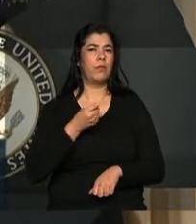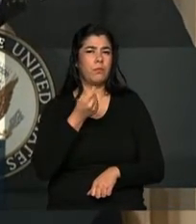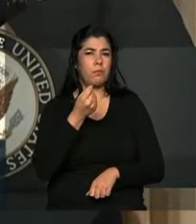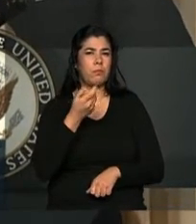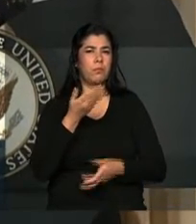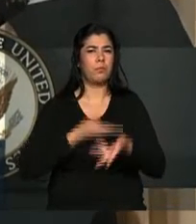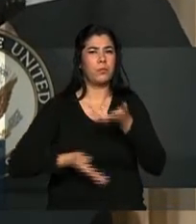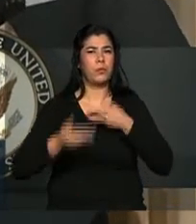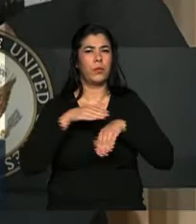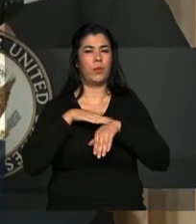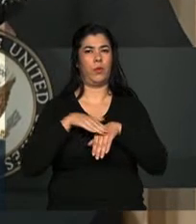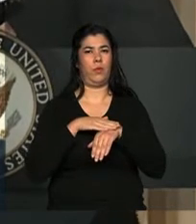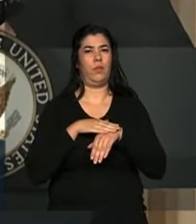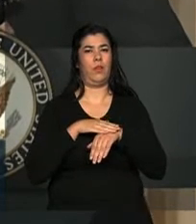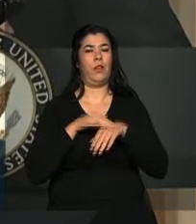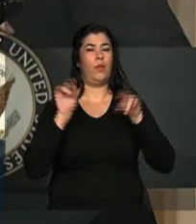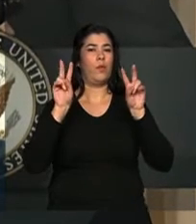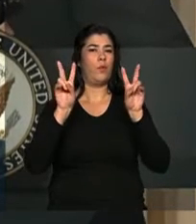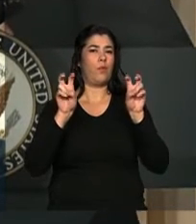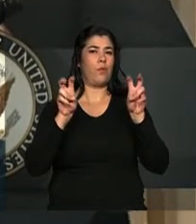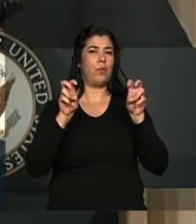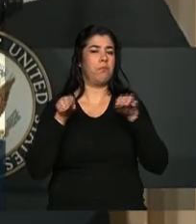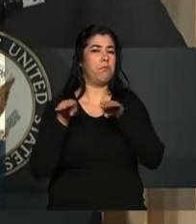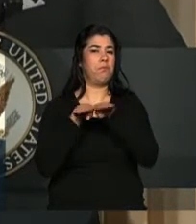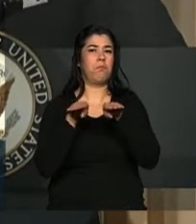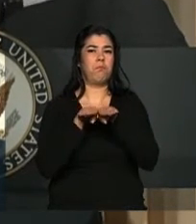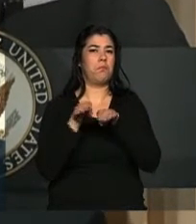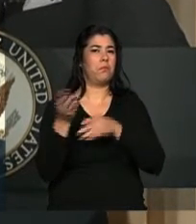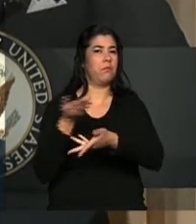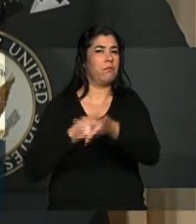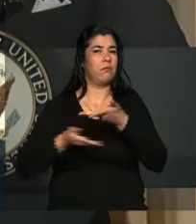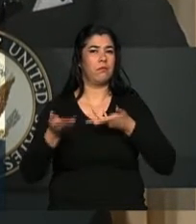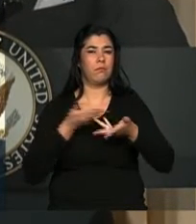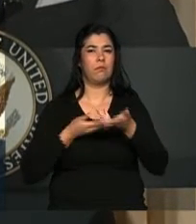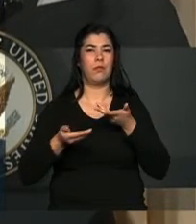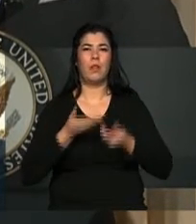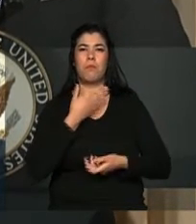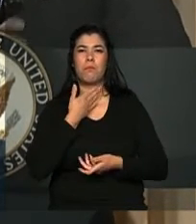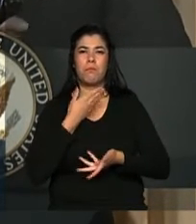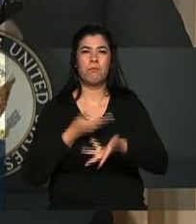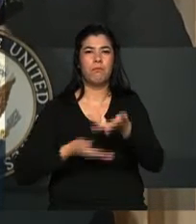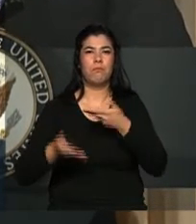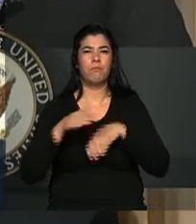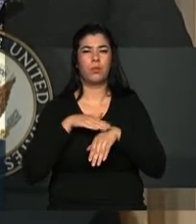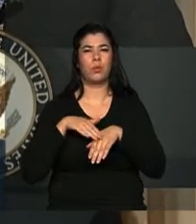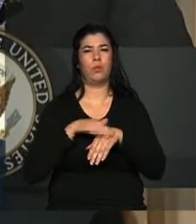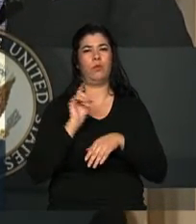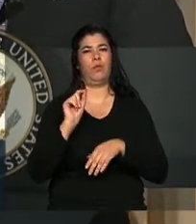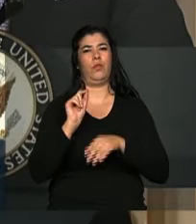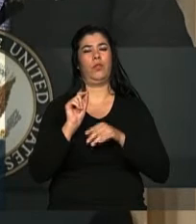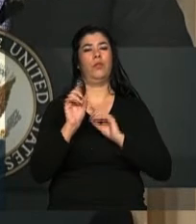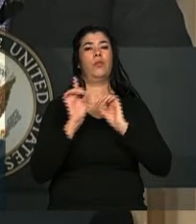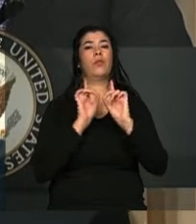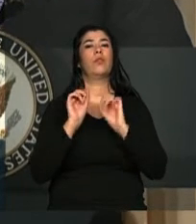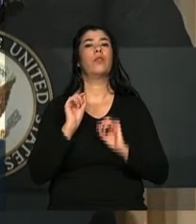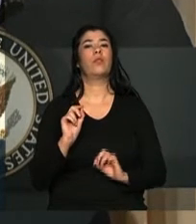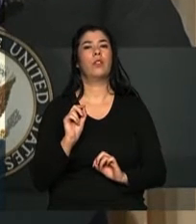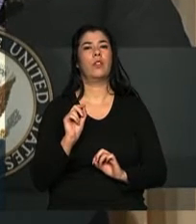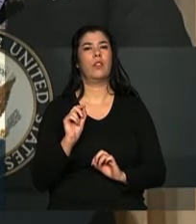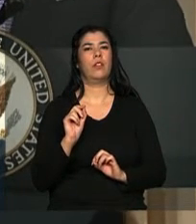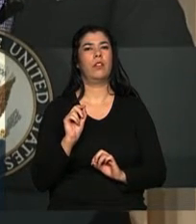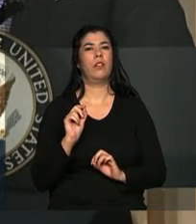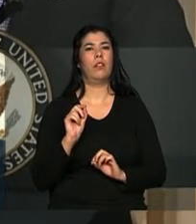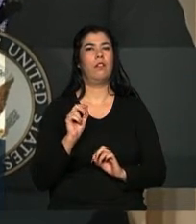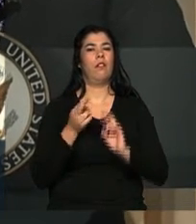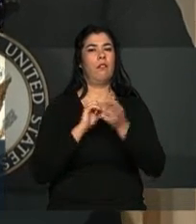assunto comum, através das nossas muitas conversas, e tivemos muitas, é que a relação Brasil-Estados